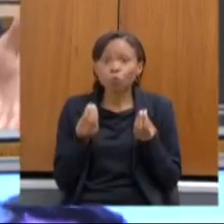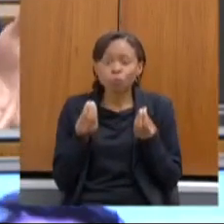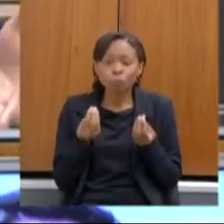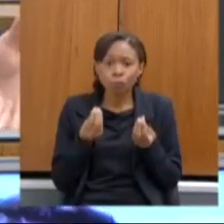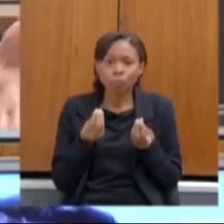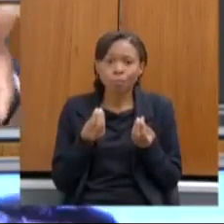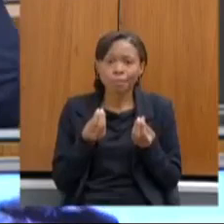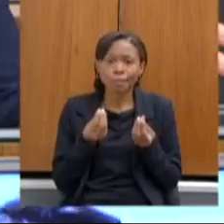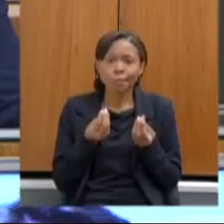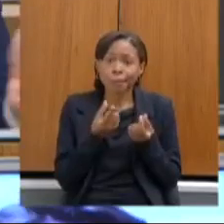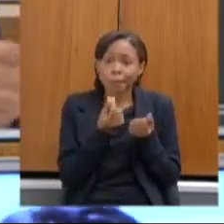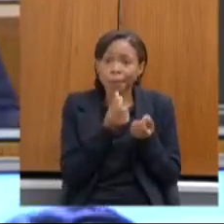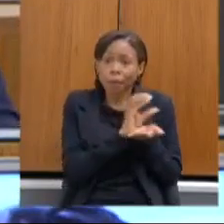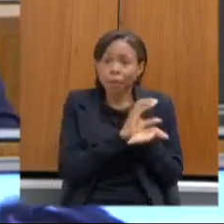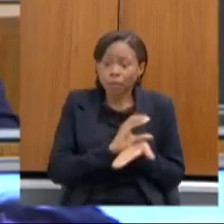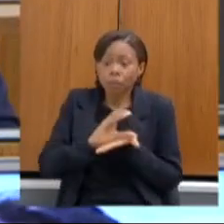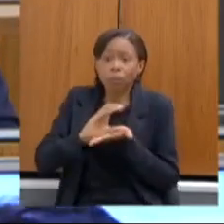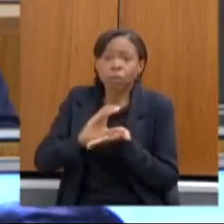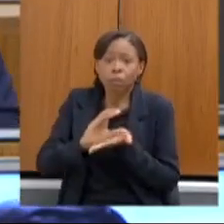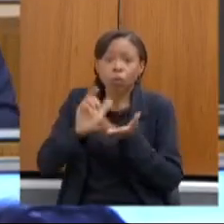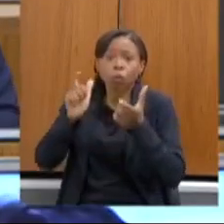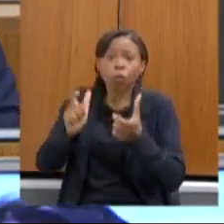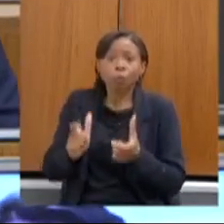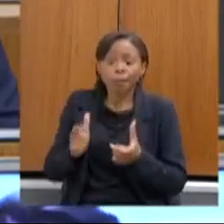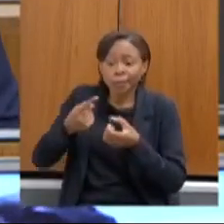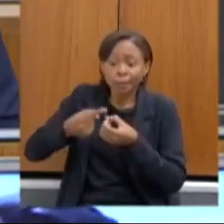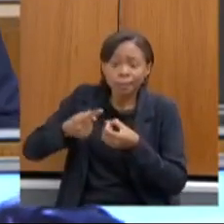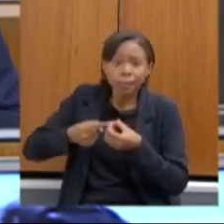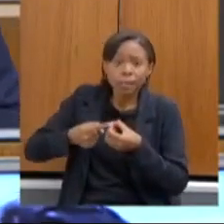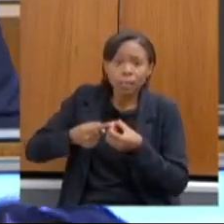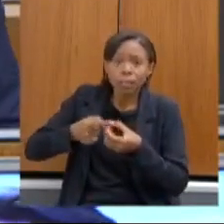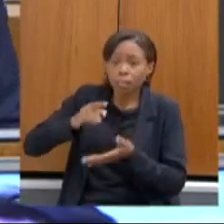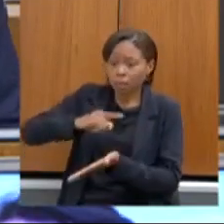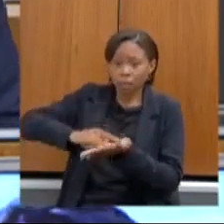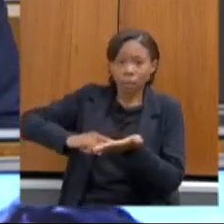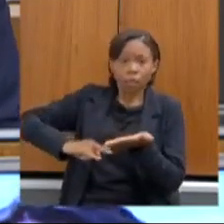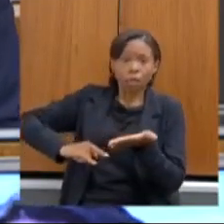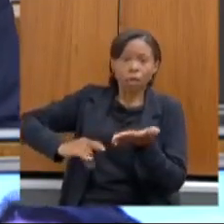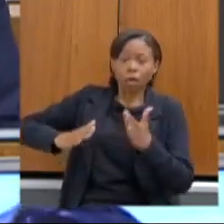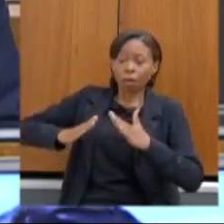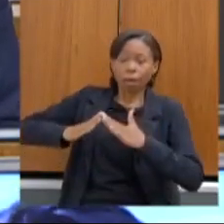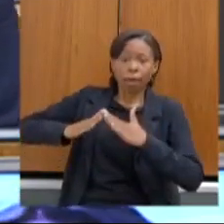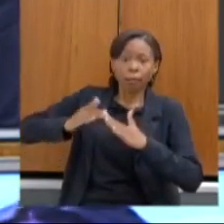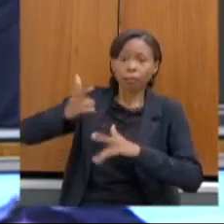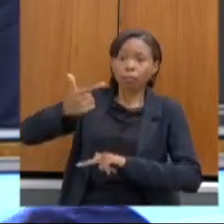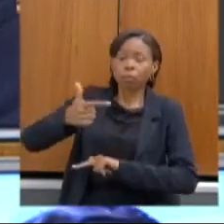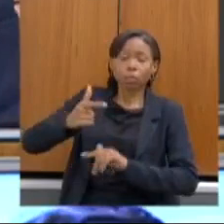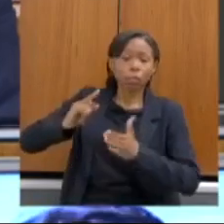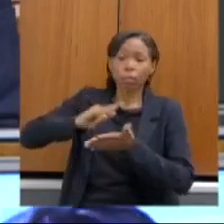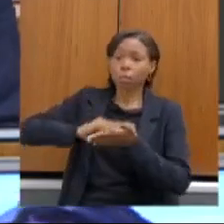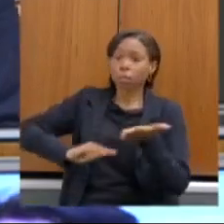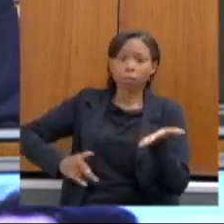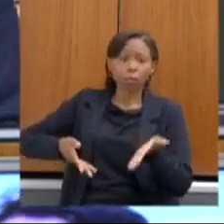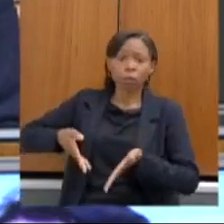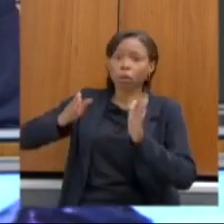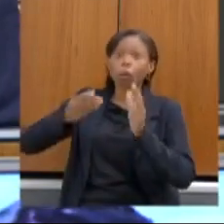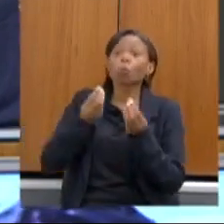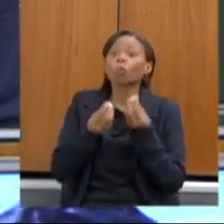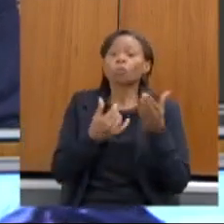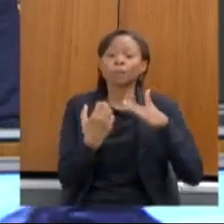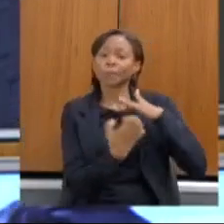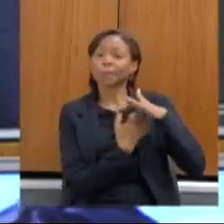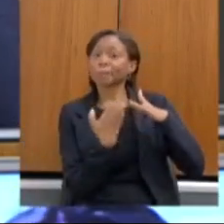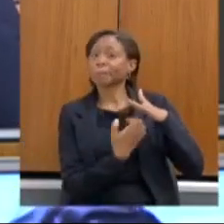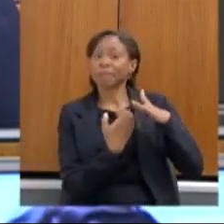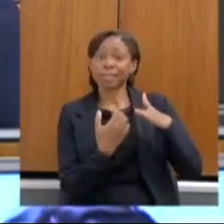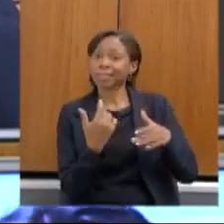para uma cidade que ninguém tem título a empresa não vai comprar um título para se instalar por meio numa